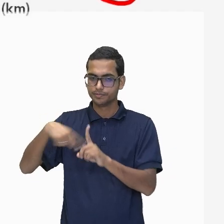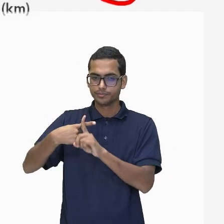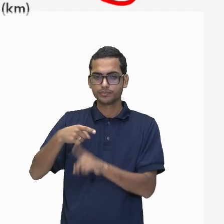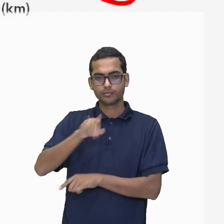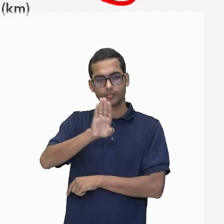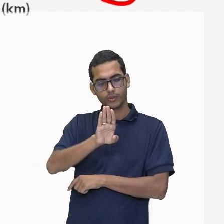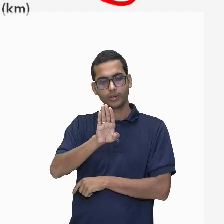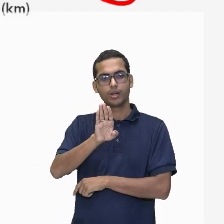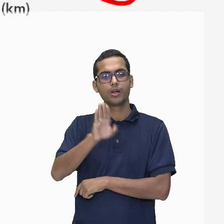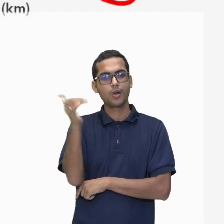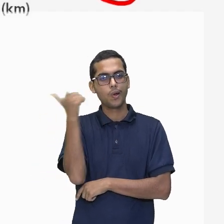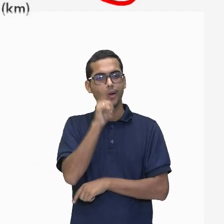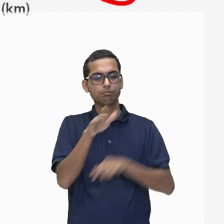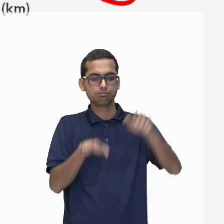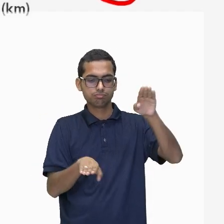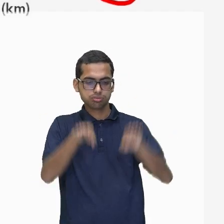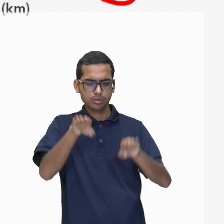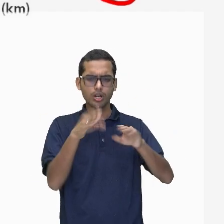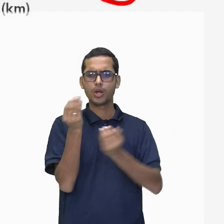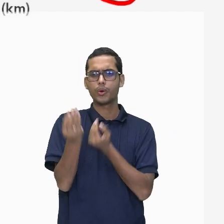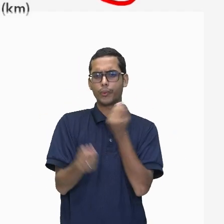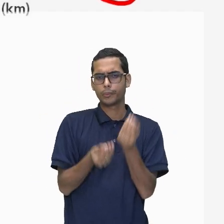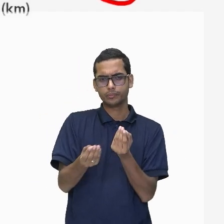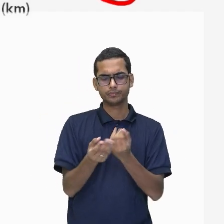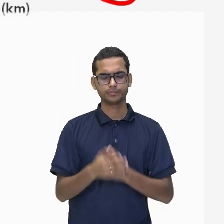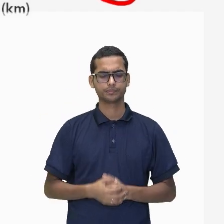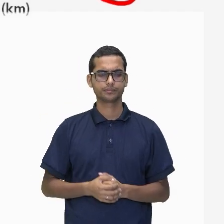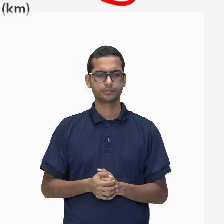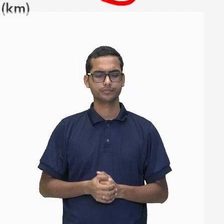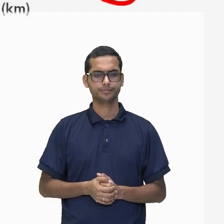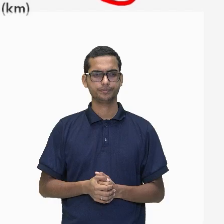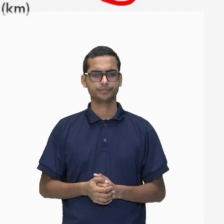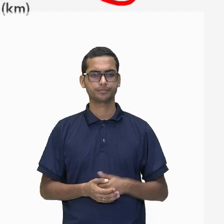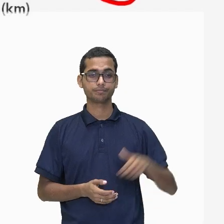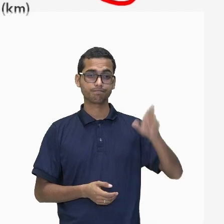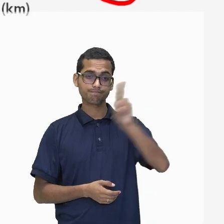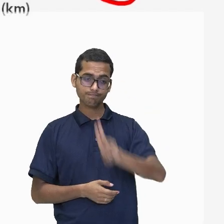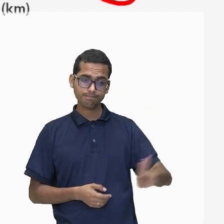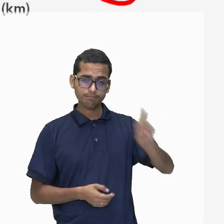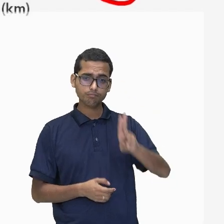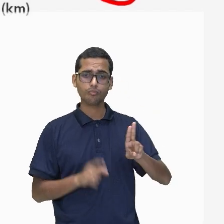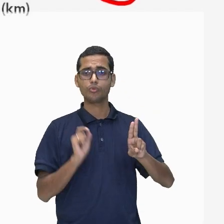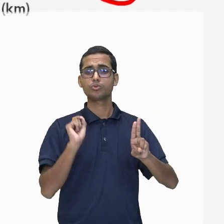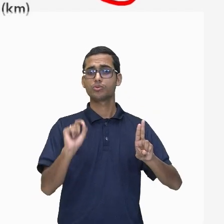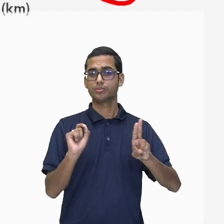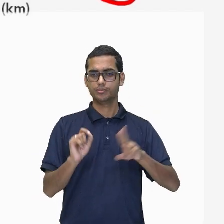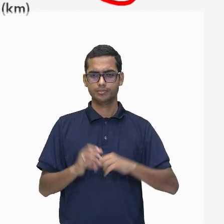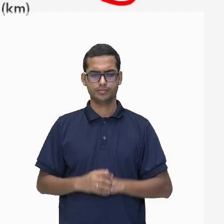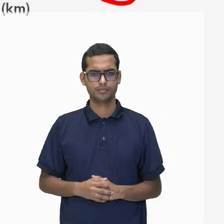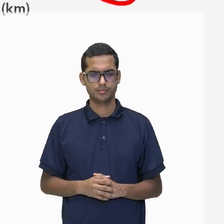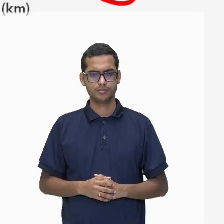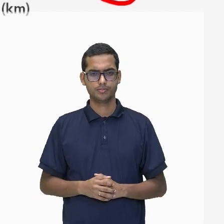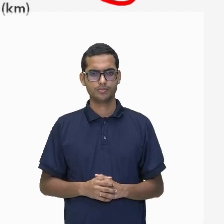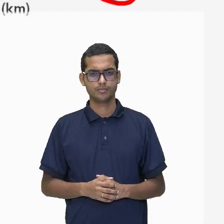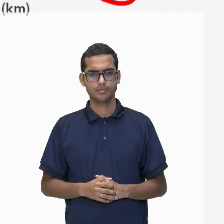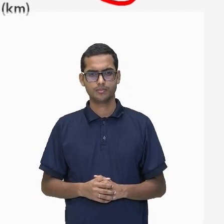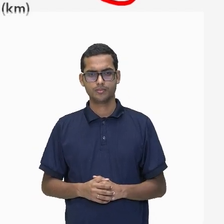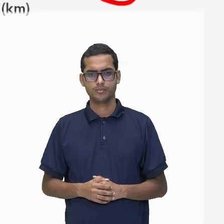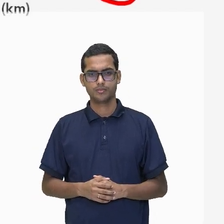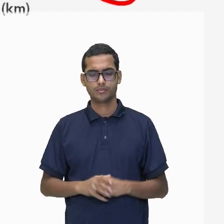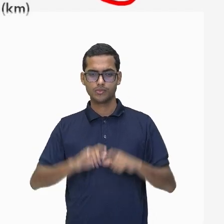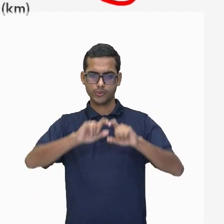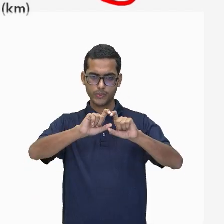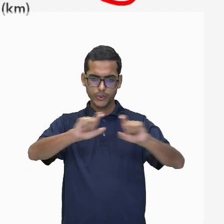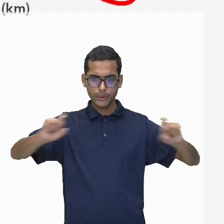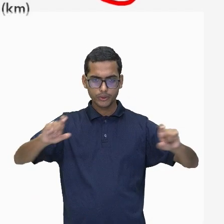a 0. Ou seja, eu vou utilizar aqui, ó, toda essa forma